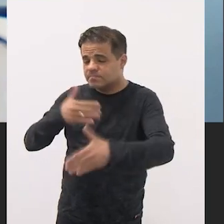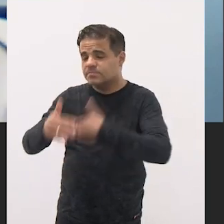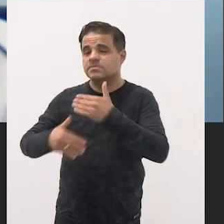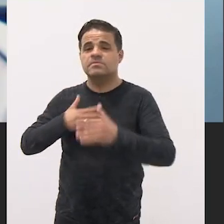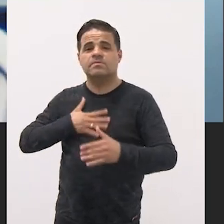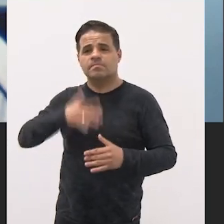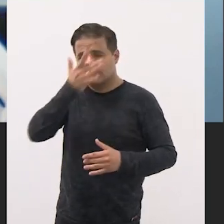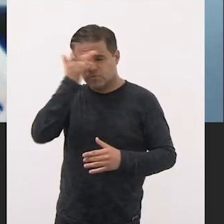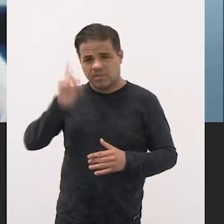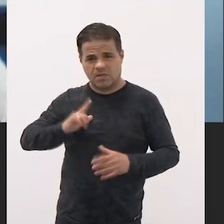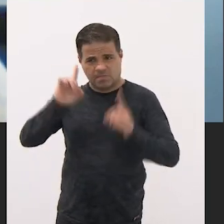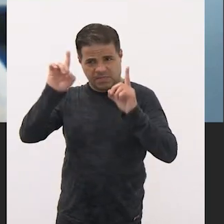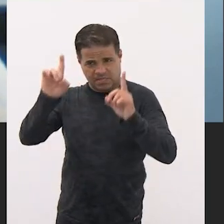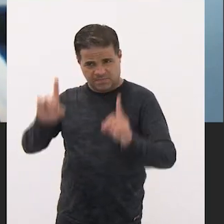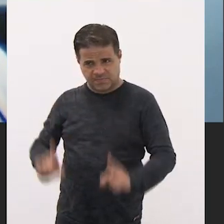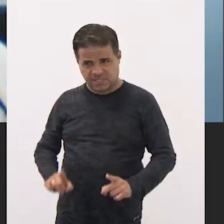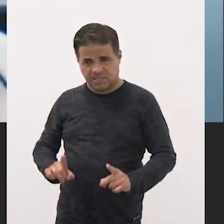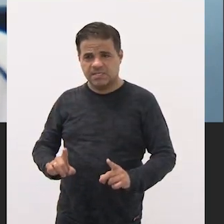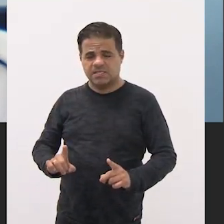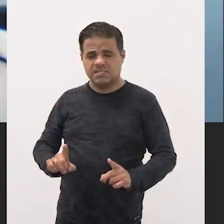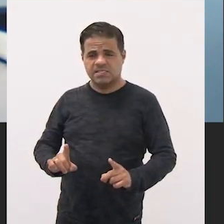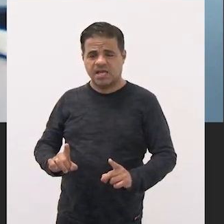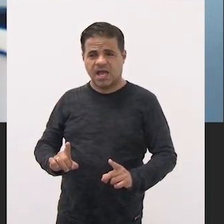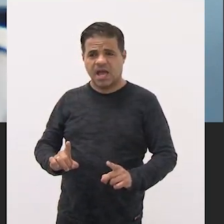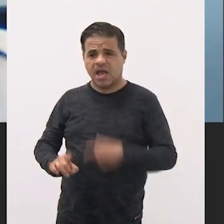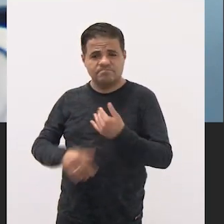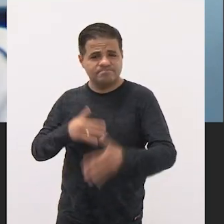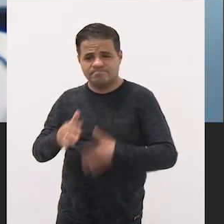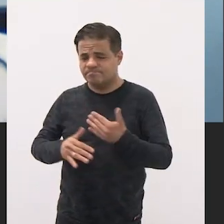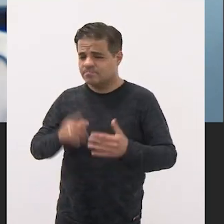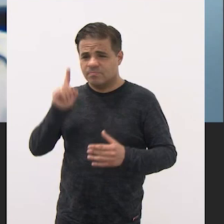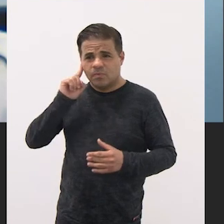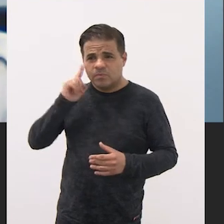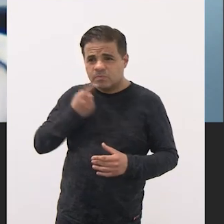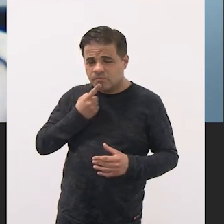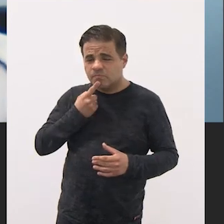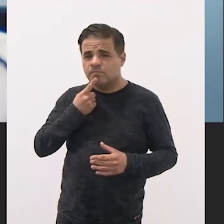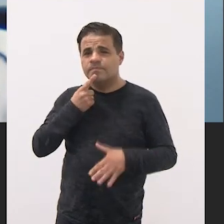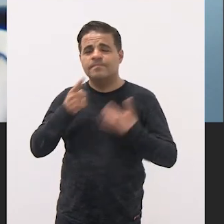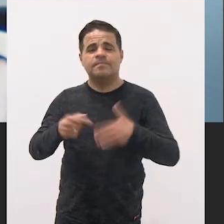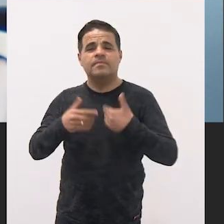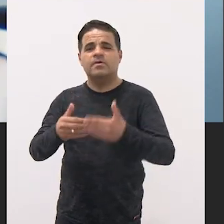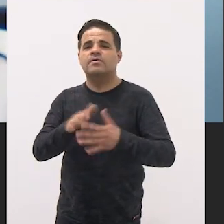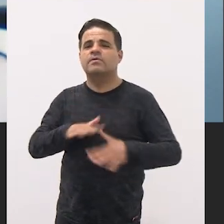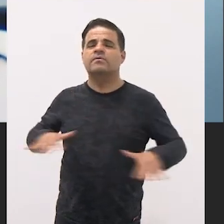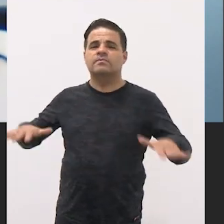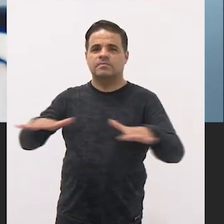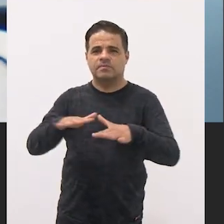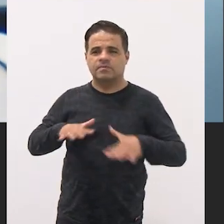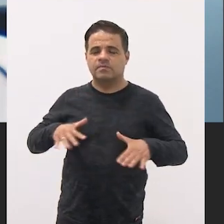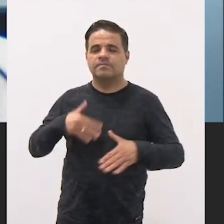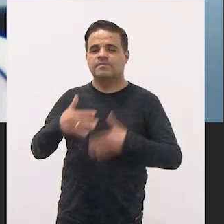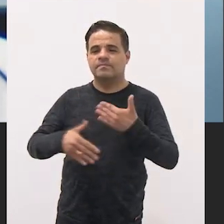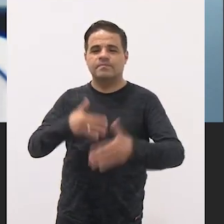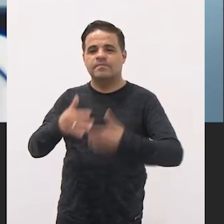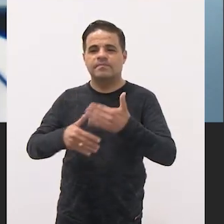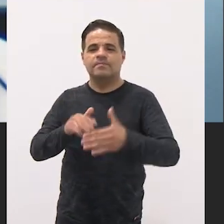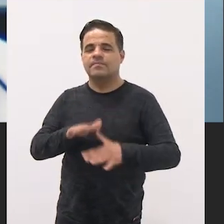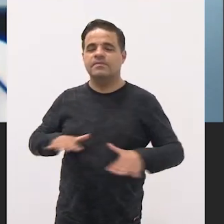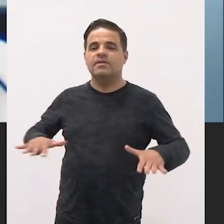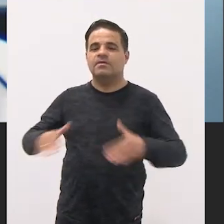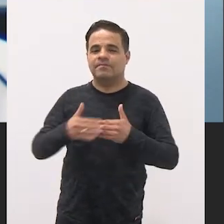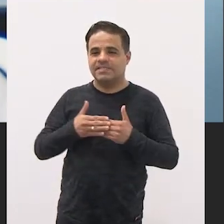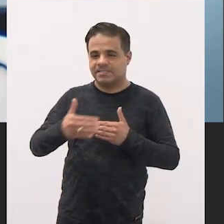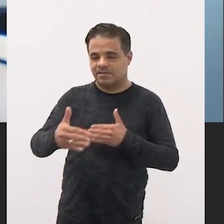pessoa tem uma deficiência auditiva, você ter o intérprete de Libras para poder falar. Então, essa pessoa ela não